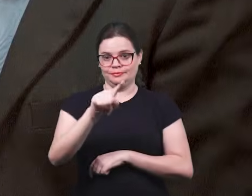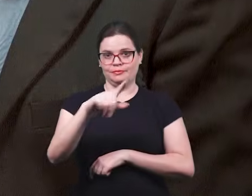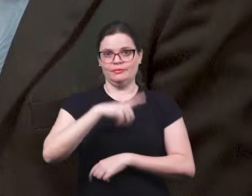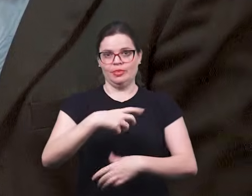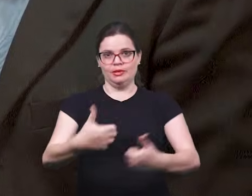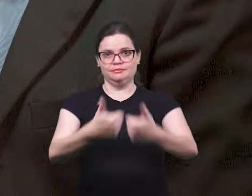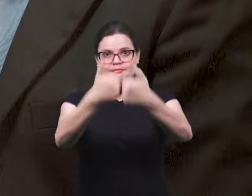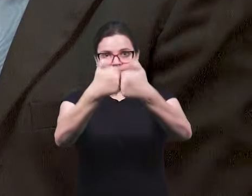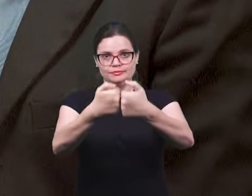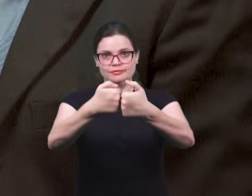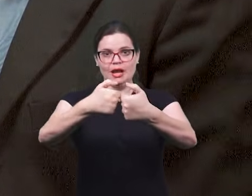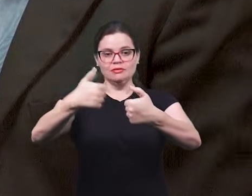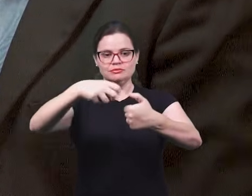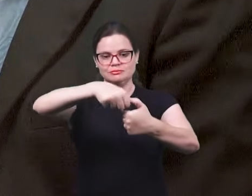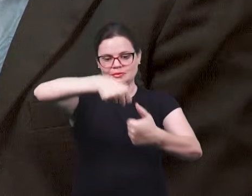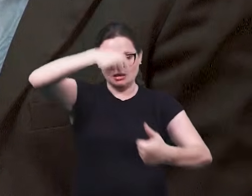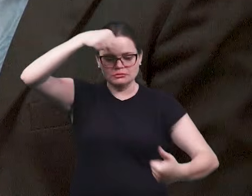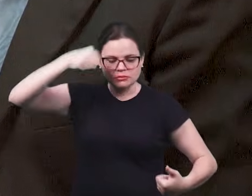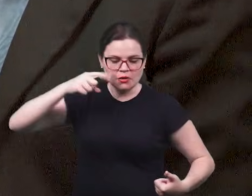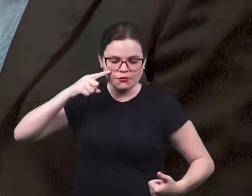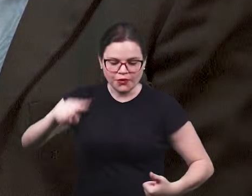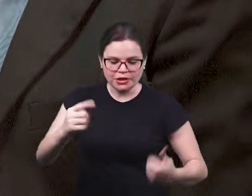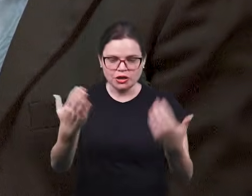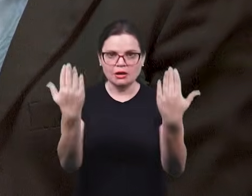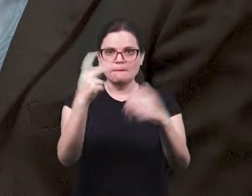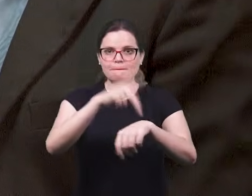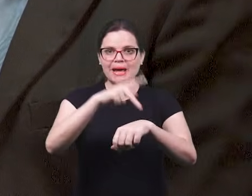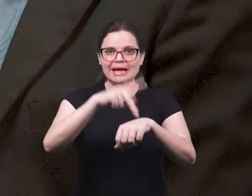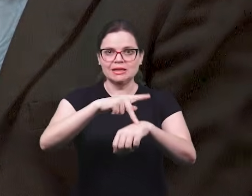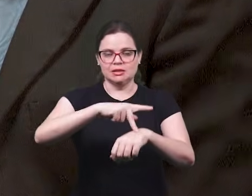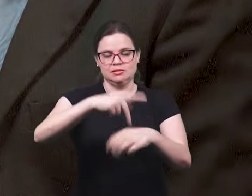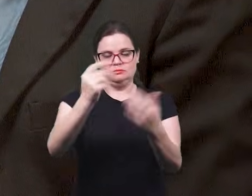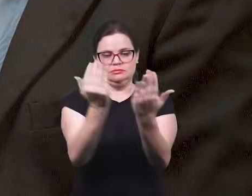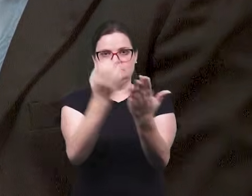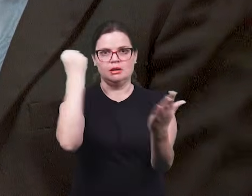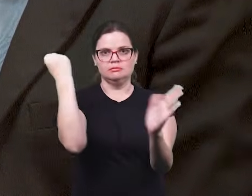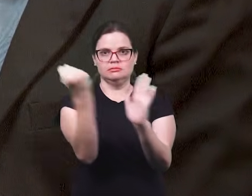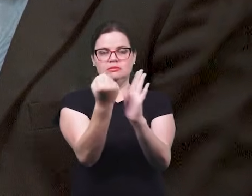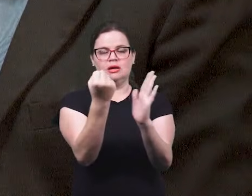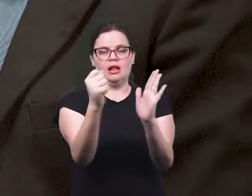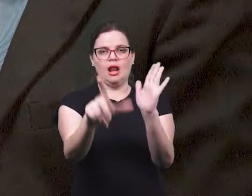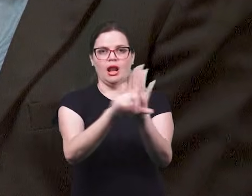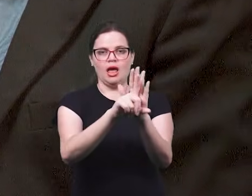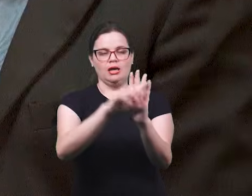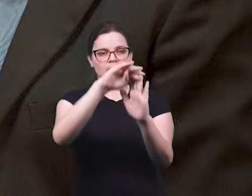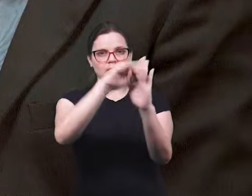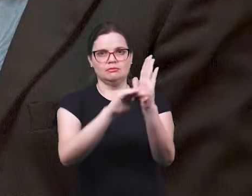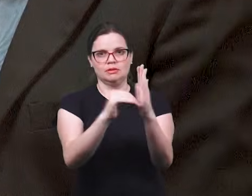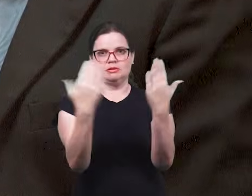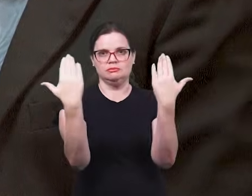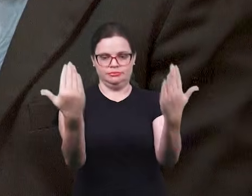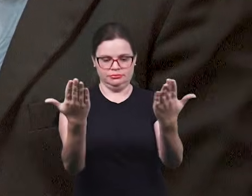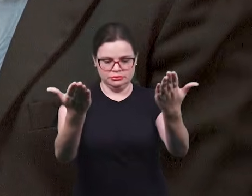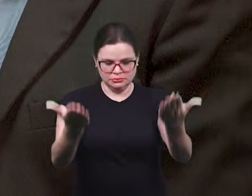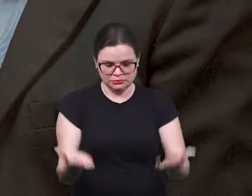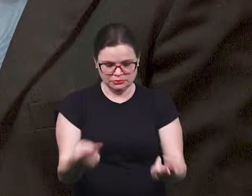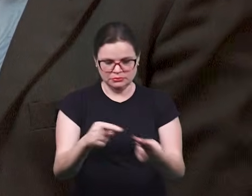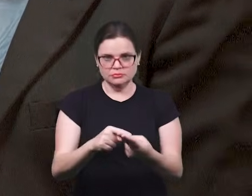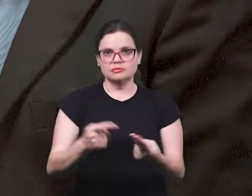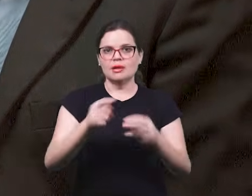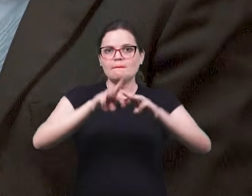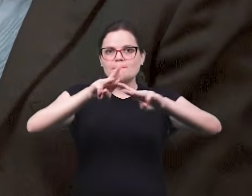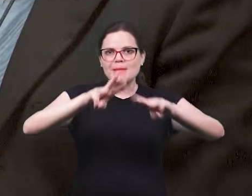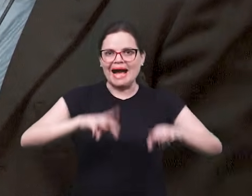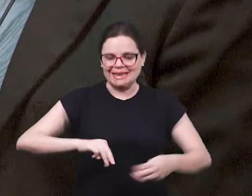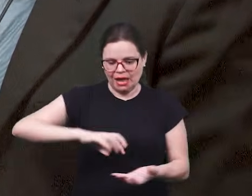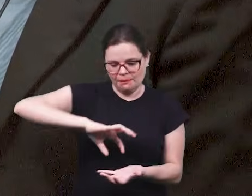tinha ali as tábuas da lei, né? Tinha ali os pães asmos, tinha ali a vara... O maná. O maná. E tinha ali a